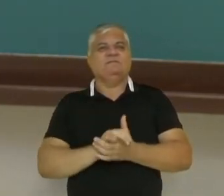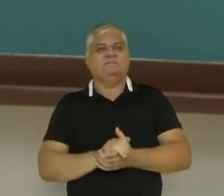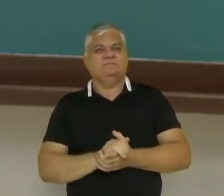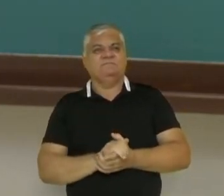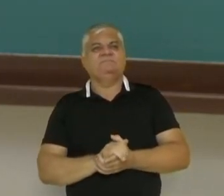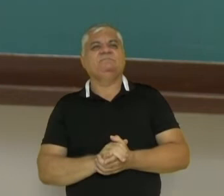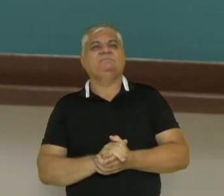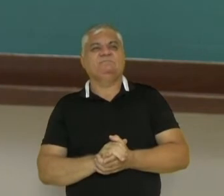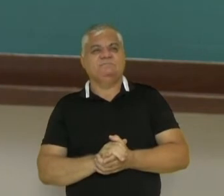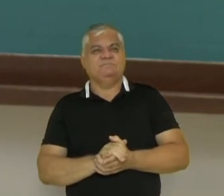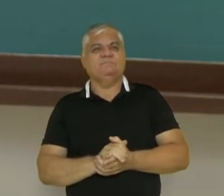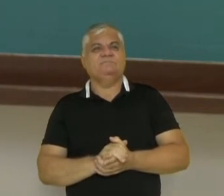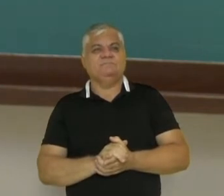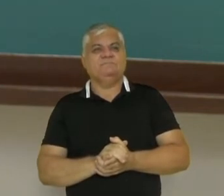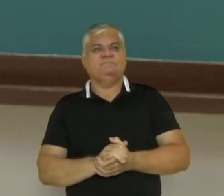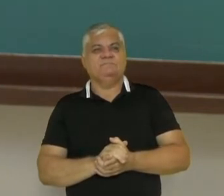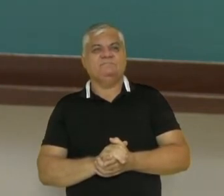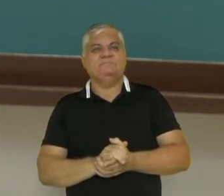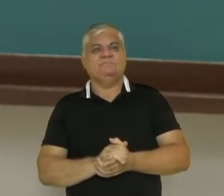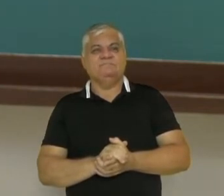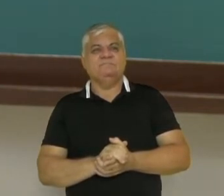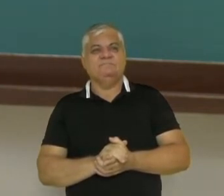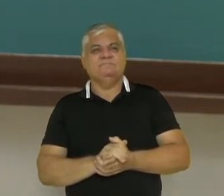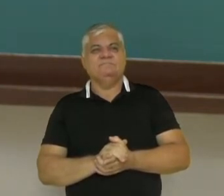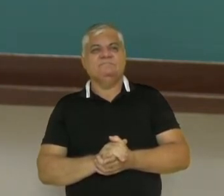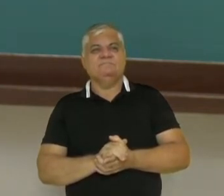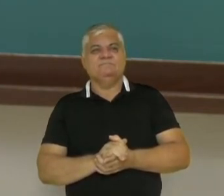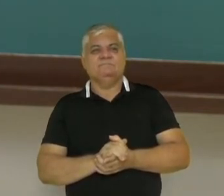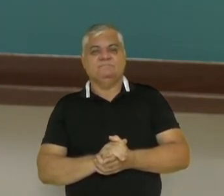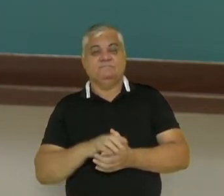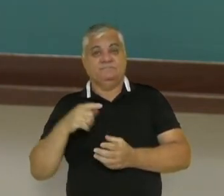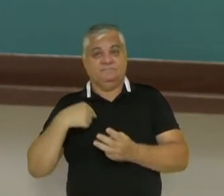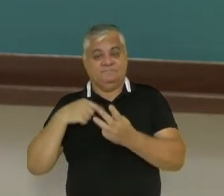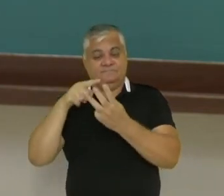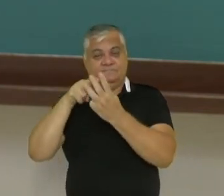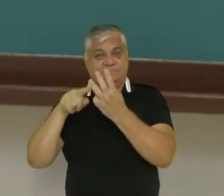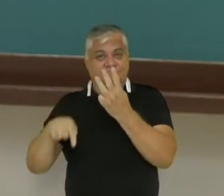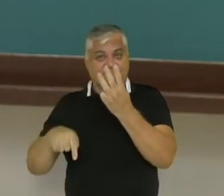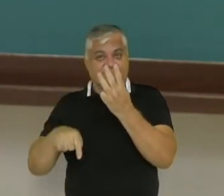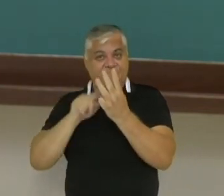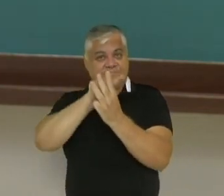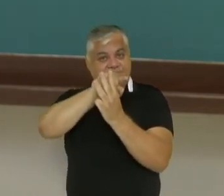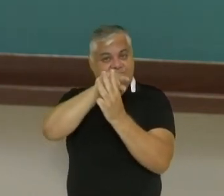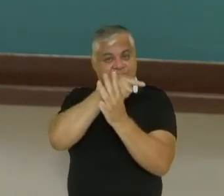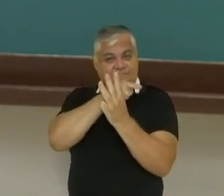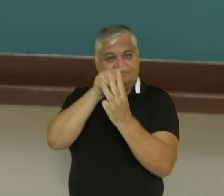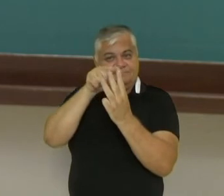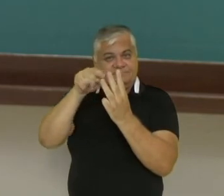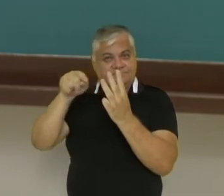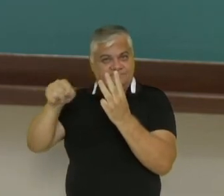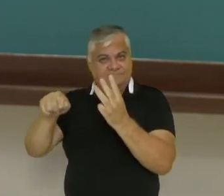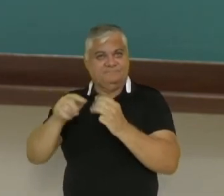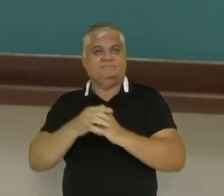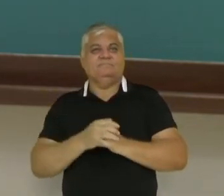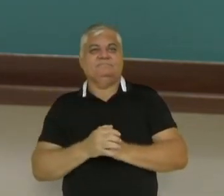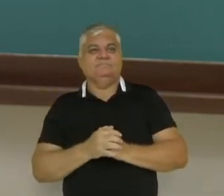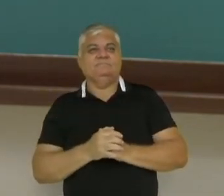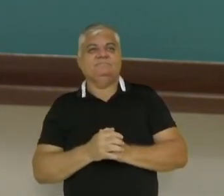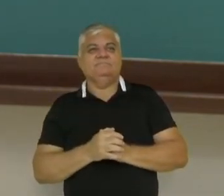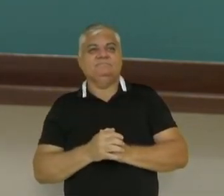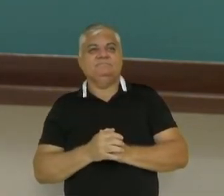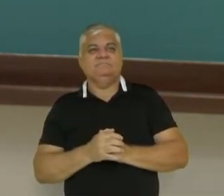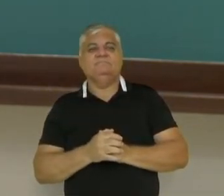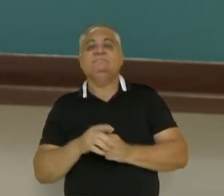aqui, esqueço o zero, mas não posso, como eu tenho 3 números depois da vírgula, eu ando com essa vírgula no 62.